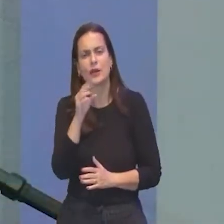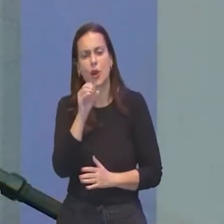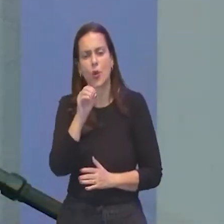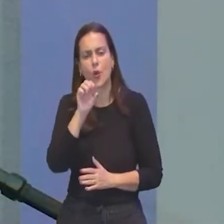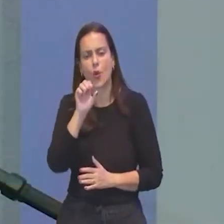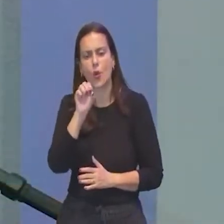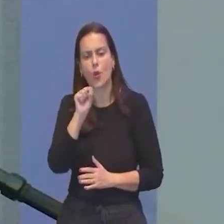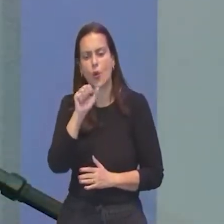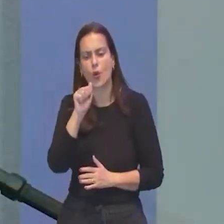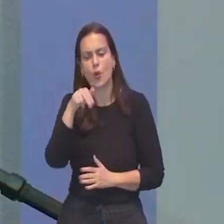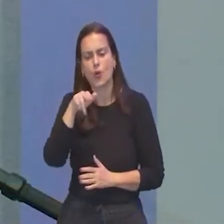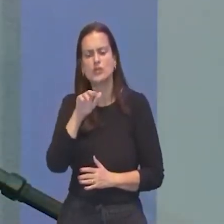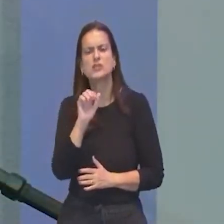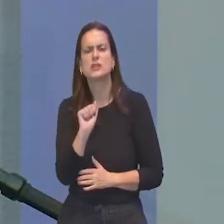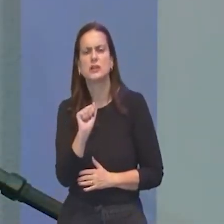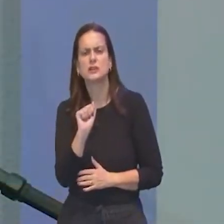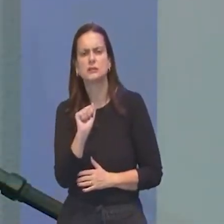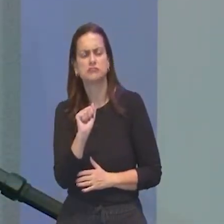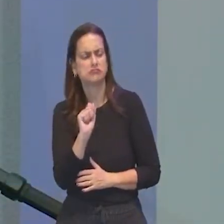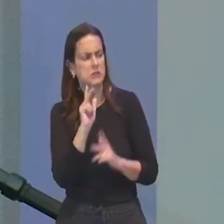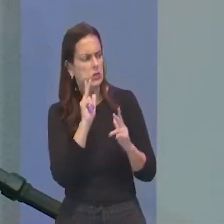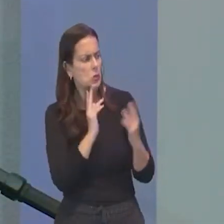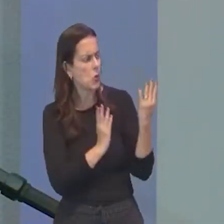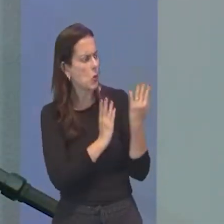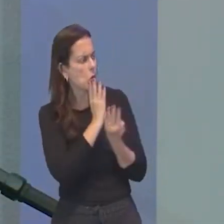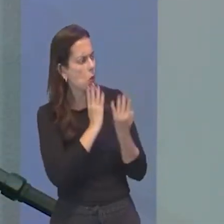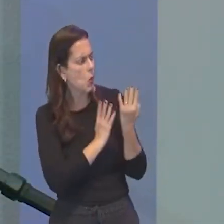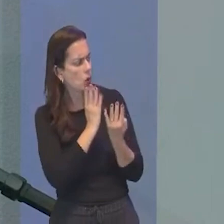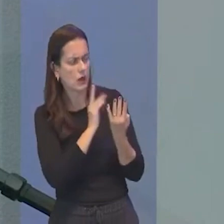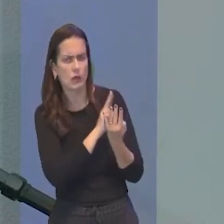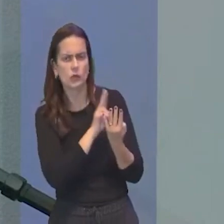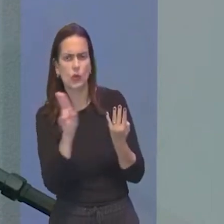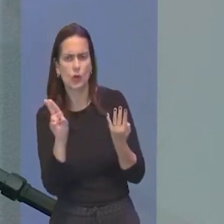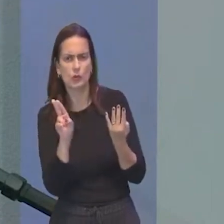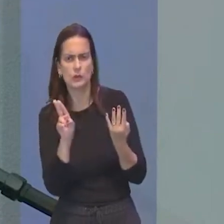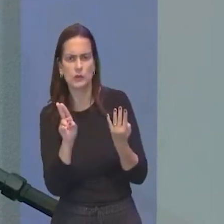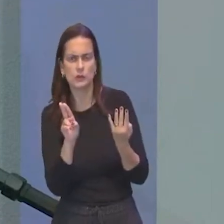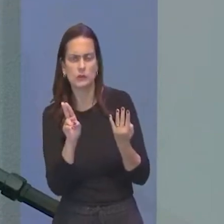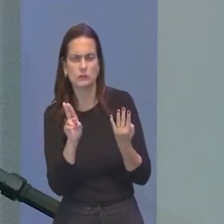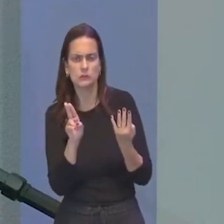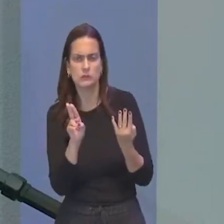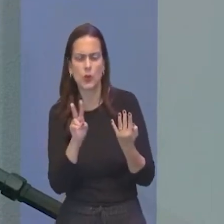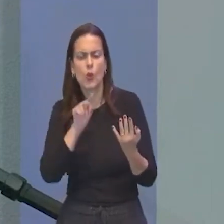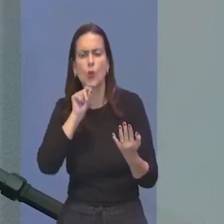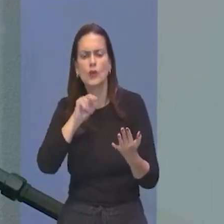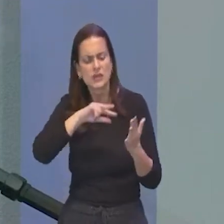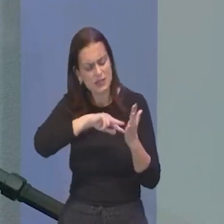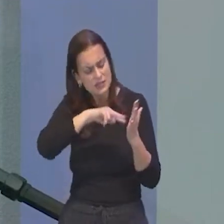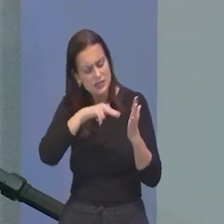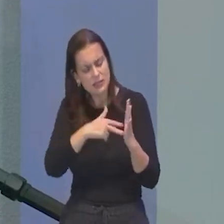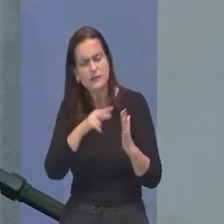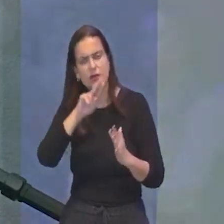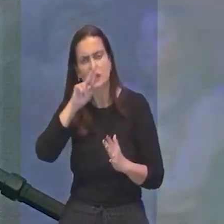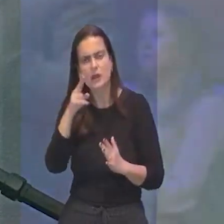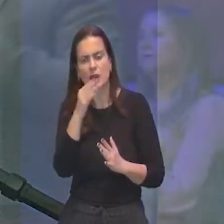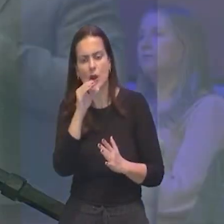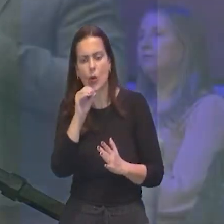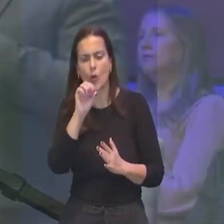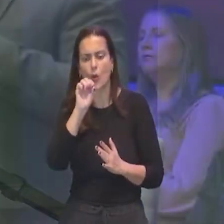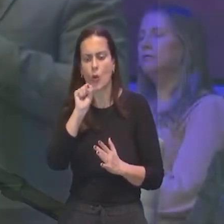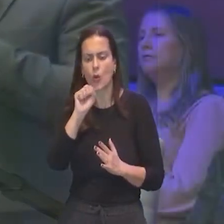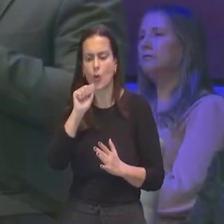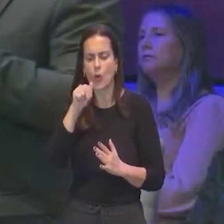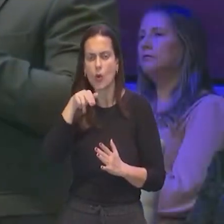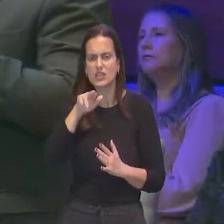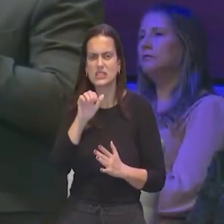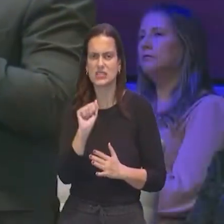nome deste coro que nós estamos aqui a comemorar 46 anos? Qual o significado desta palavra?